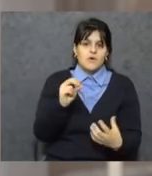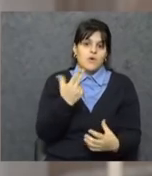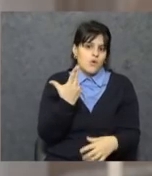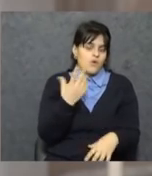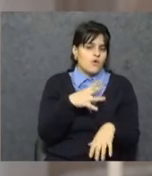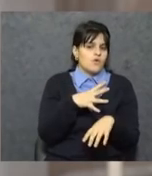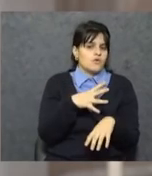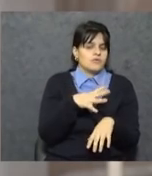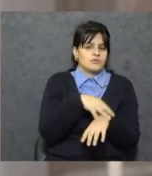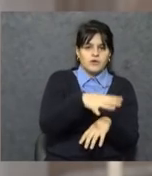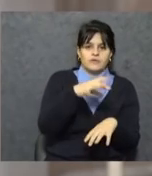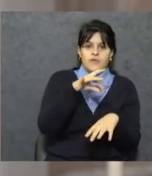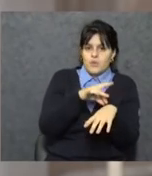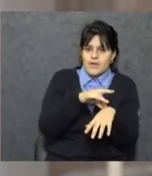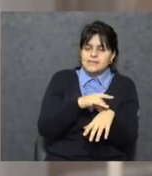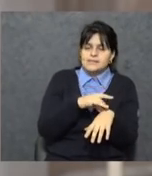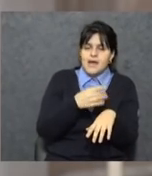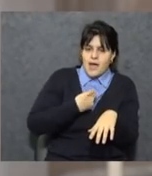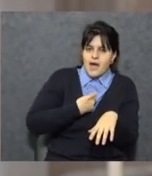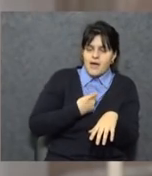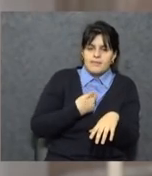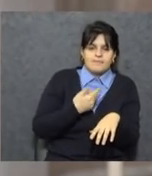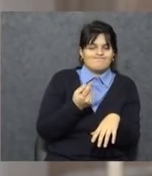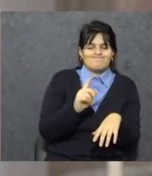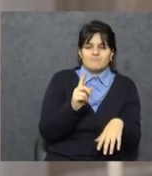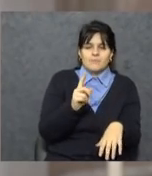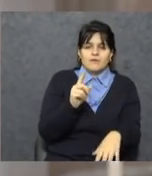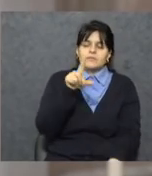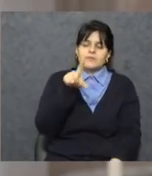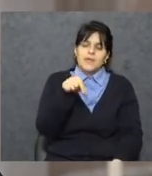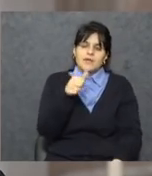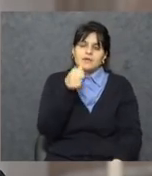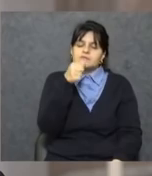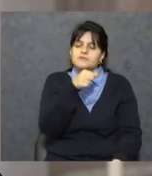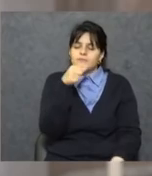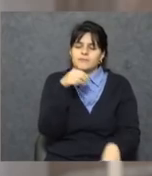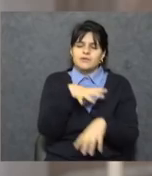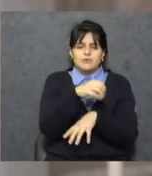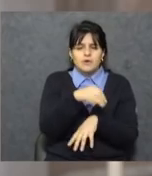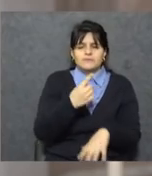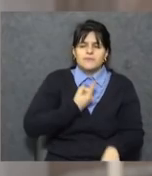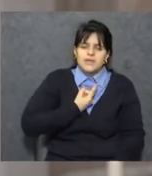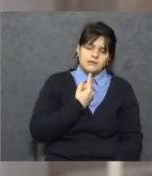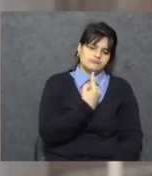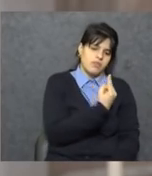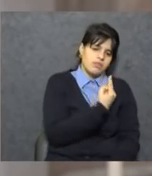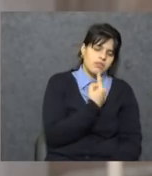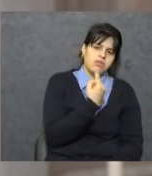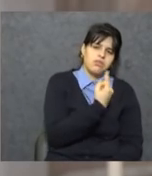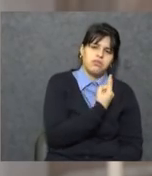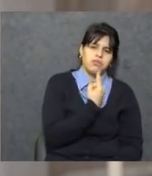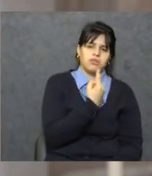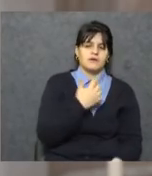doença, é também o sofrimento provocado pela solidão, pelo